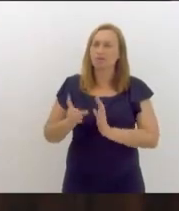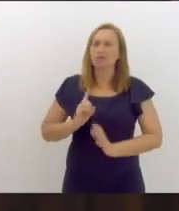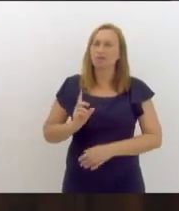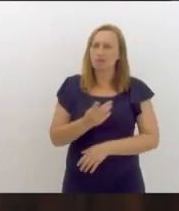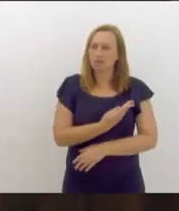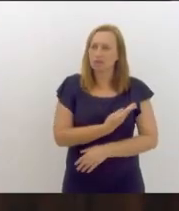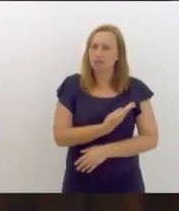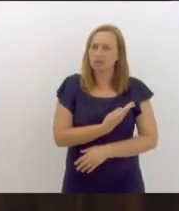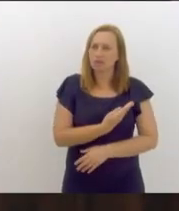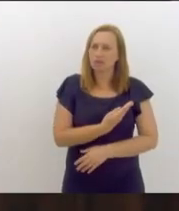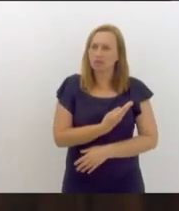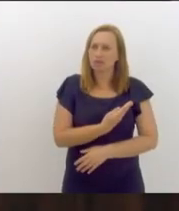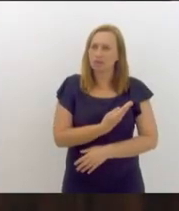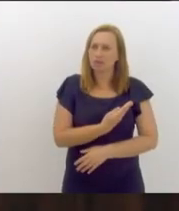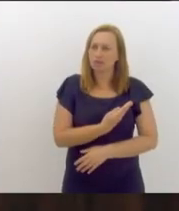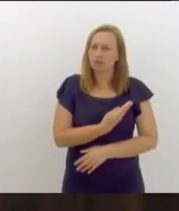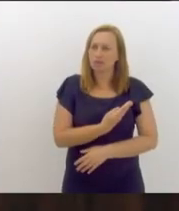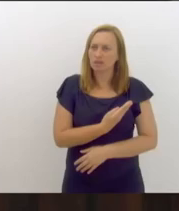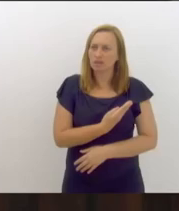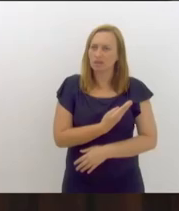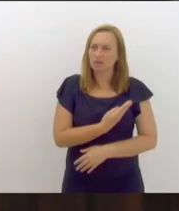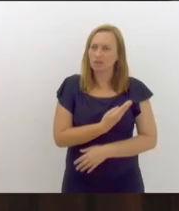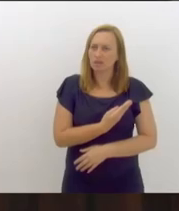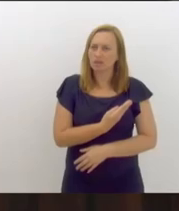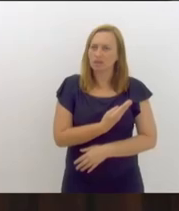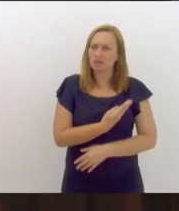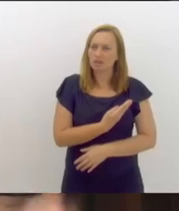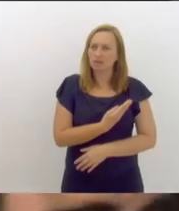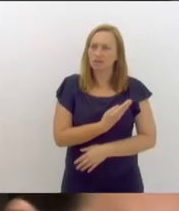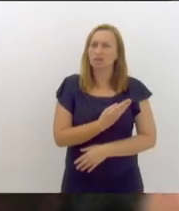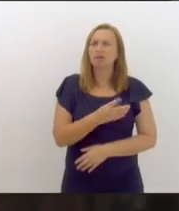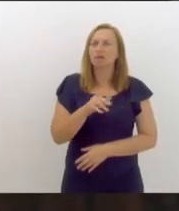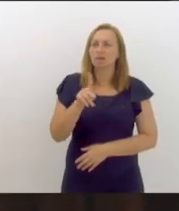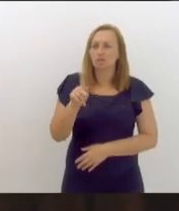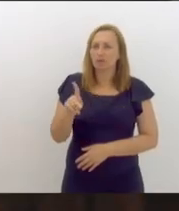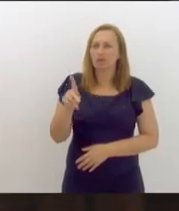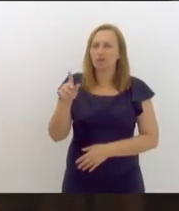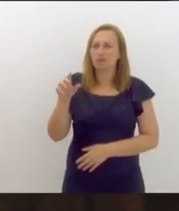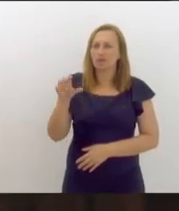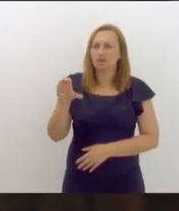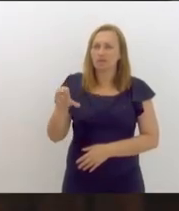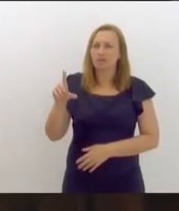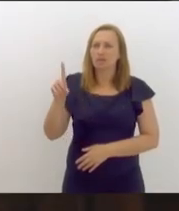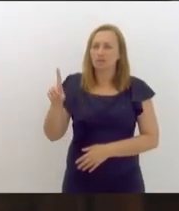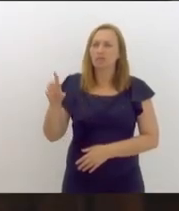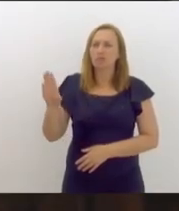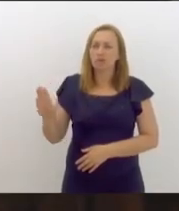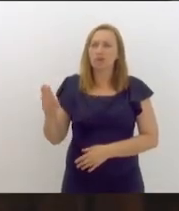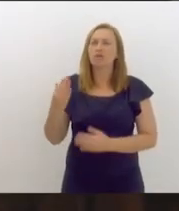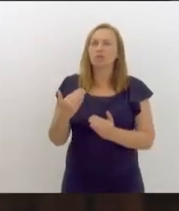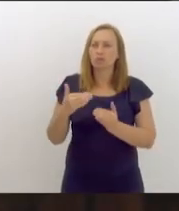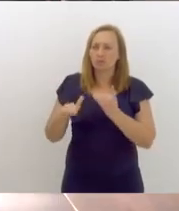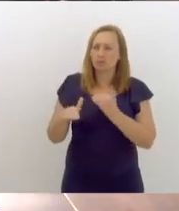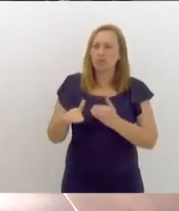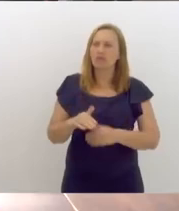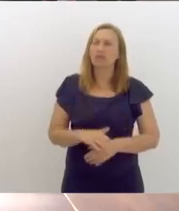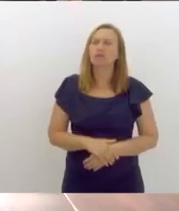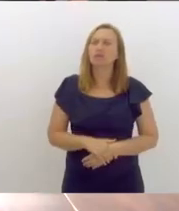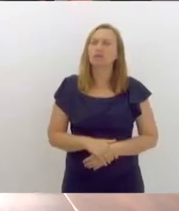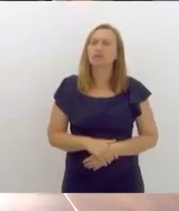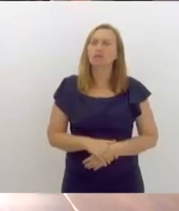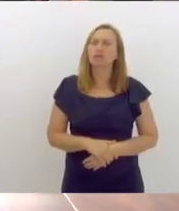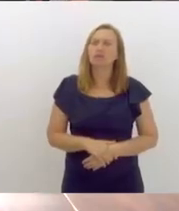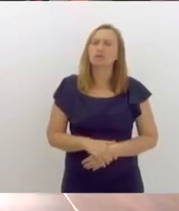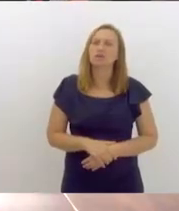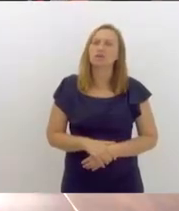voltou com desculpa pensei do B desculpa pensei do B contrário o a